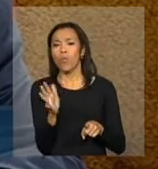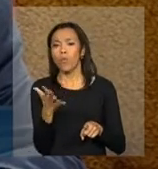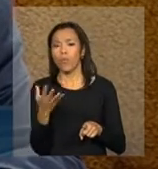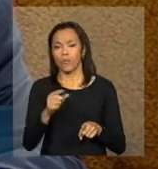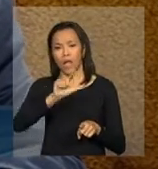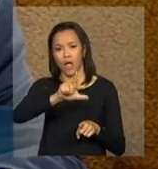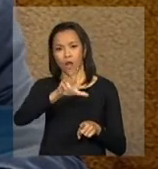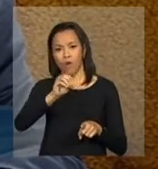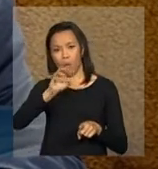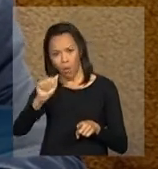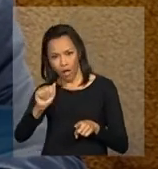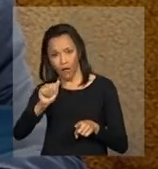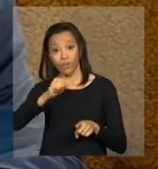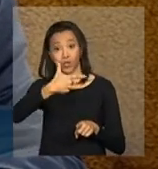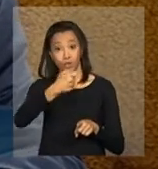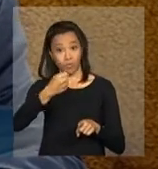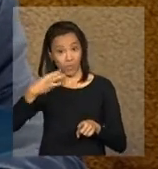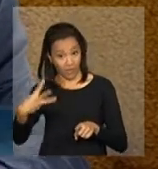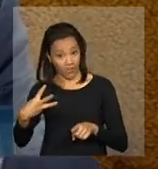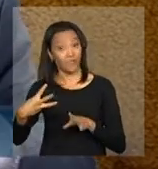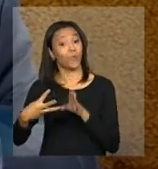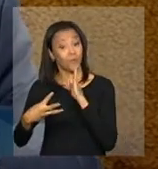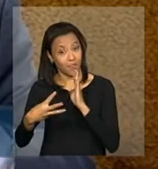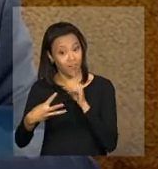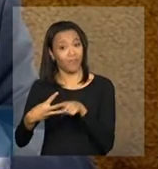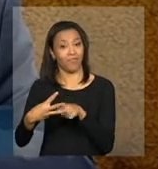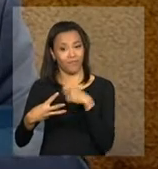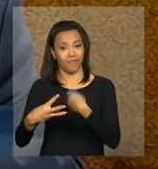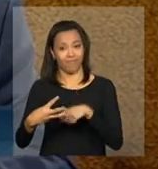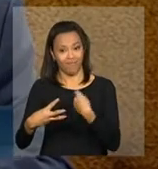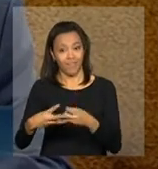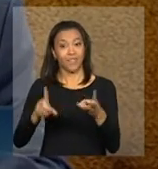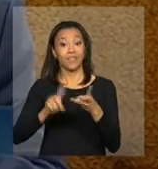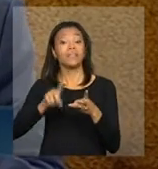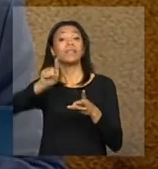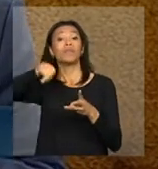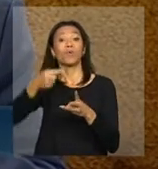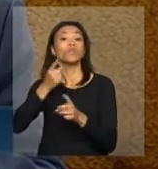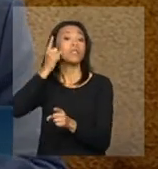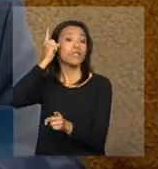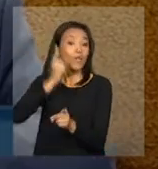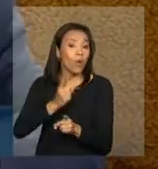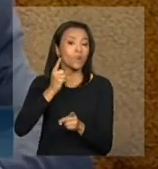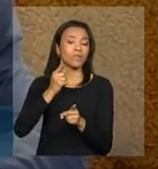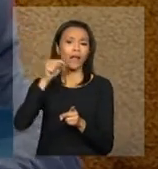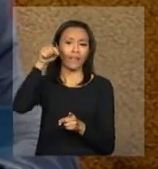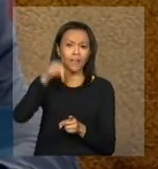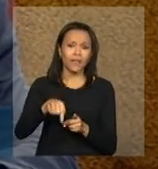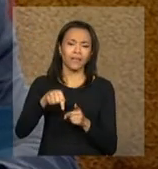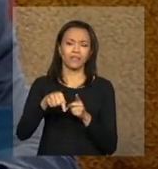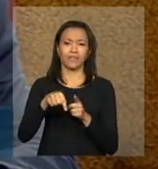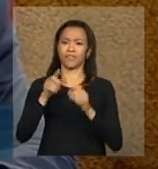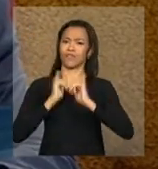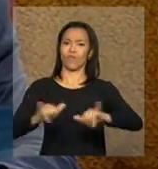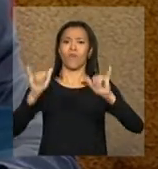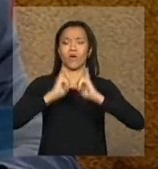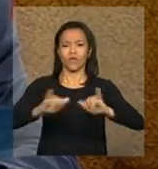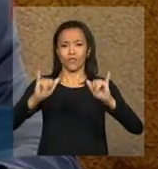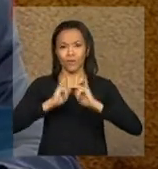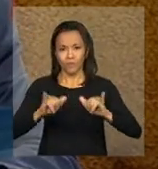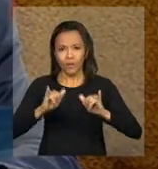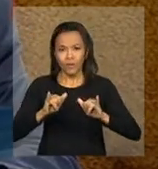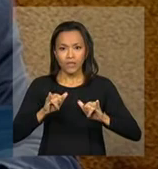LOA 2013, e que conseguissem identificar nesses materiais, nessas informações e nessas